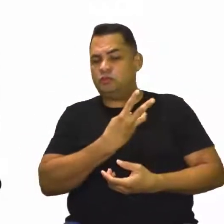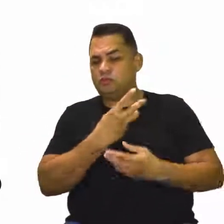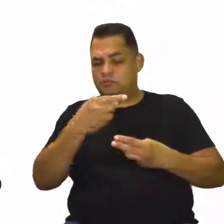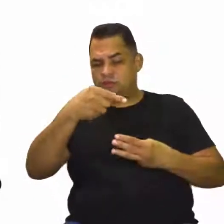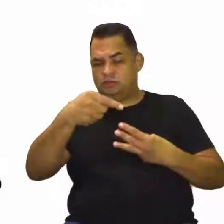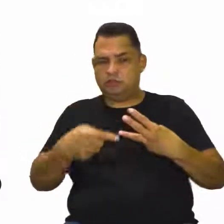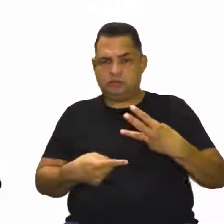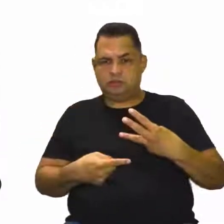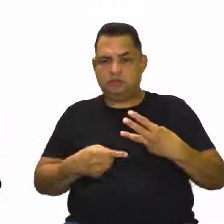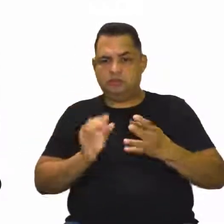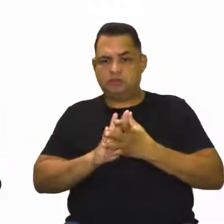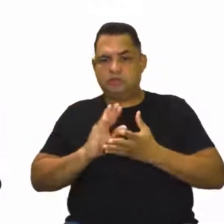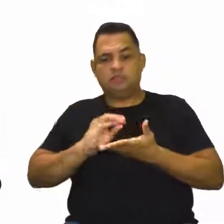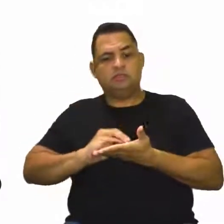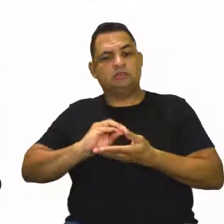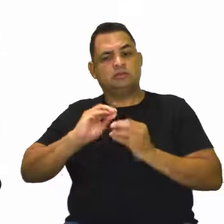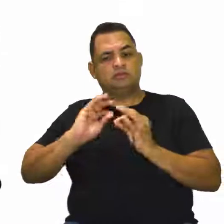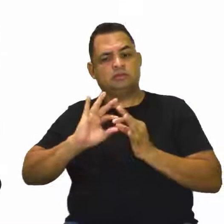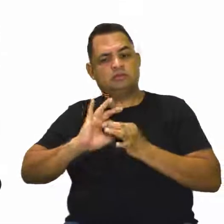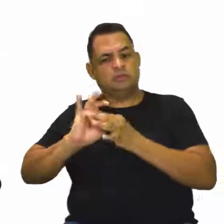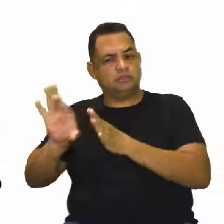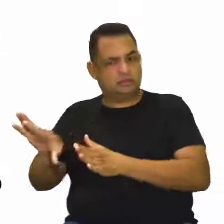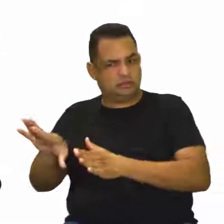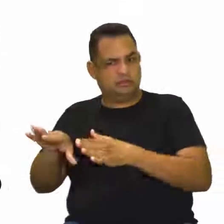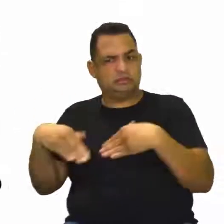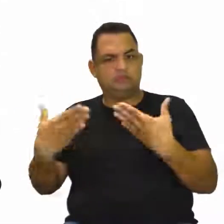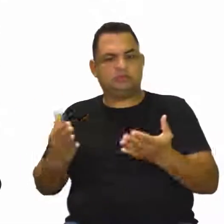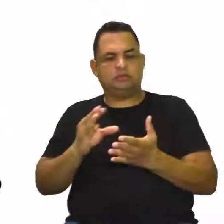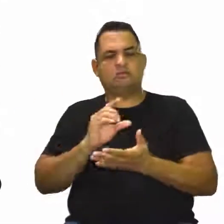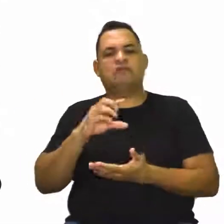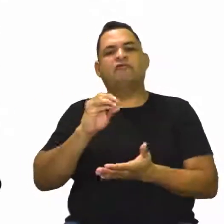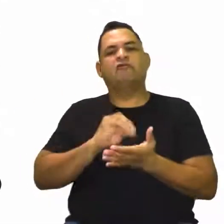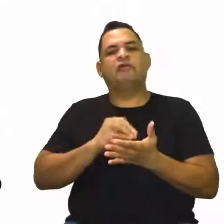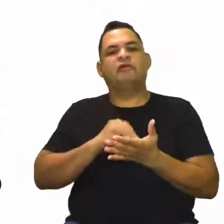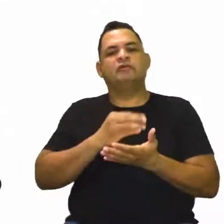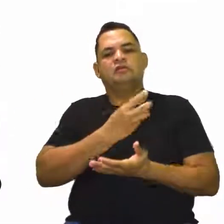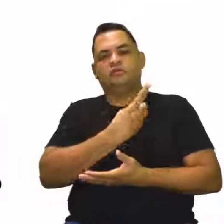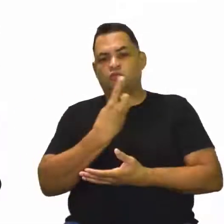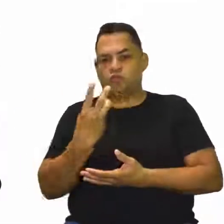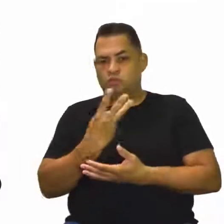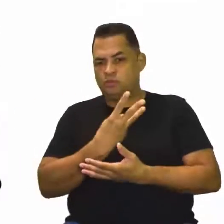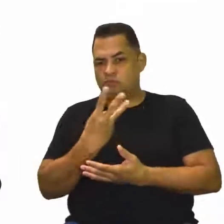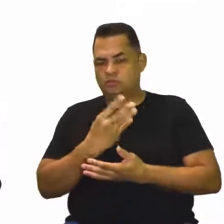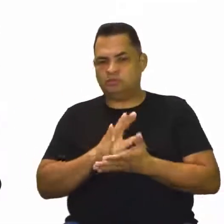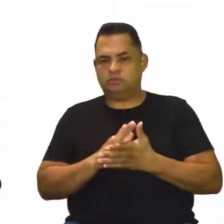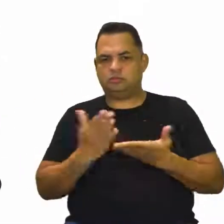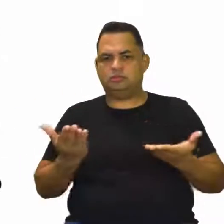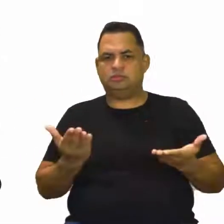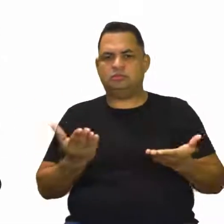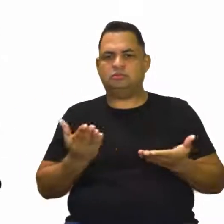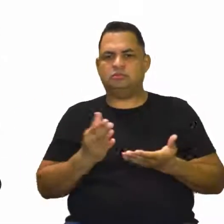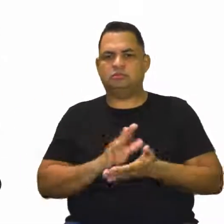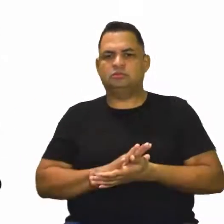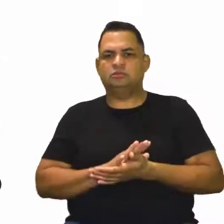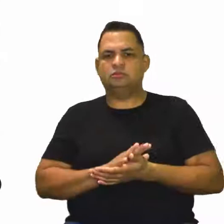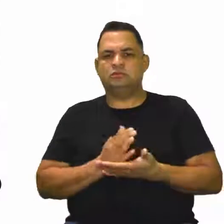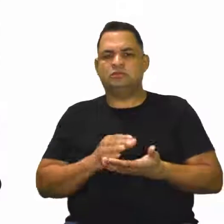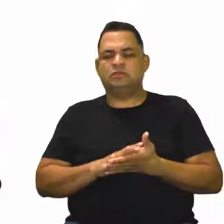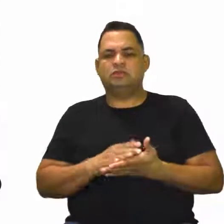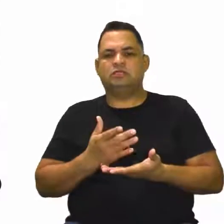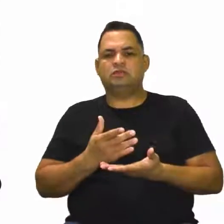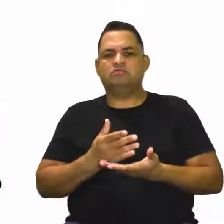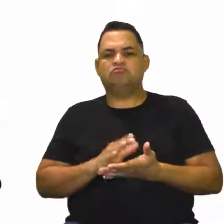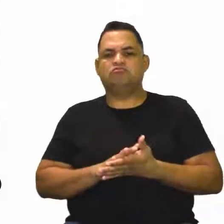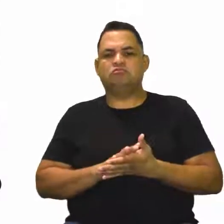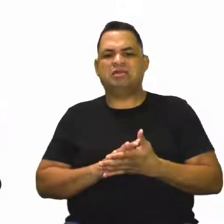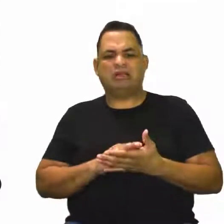é negligenciada, né, há uma falha em uma dessas 3 dimensões, ou então ela é enfatizada demais, de